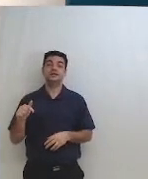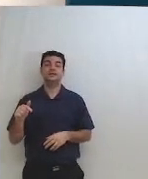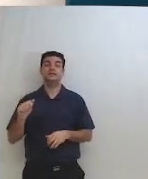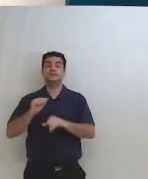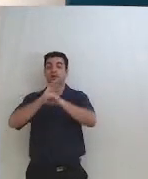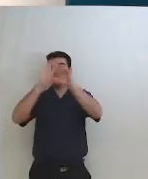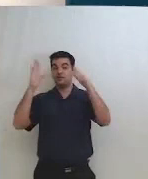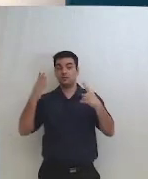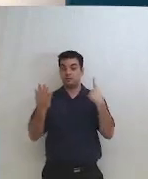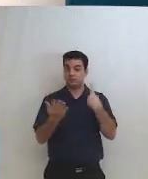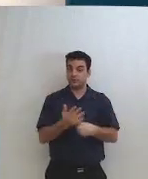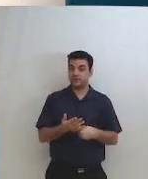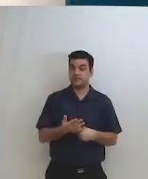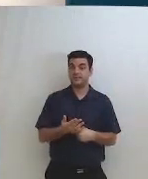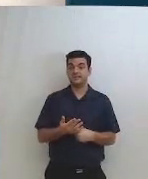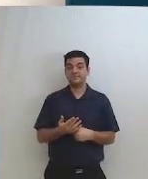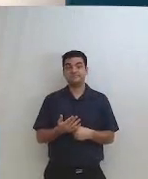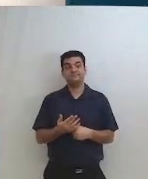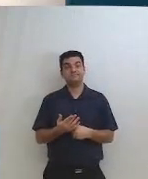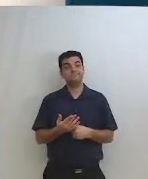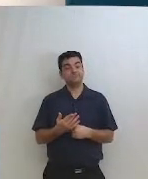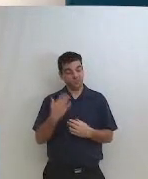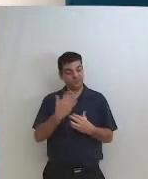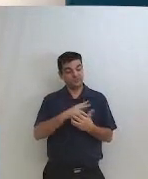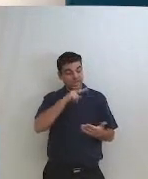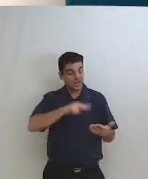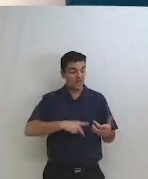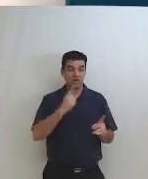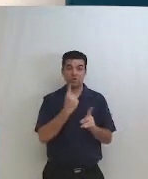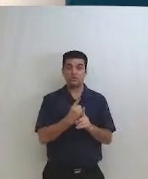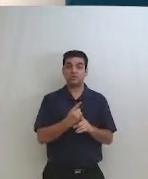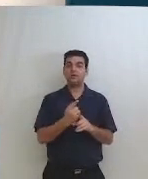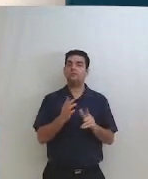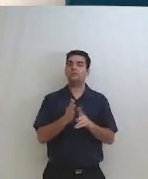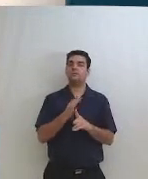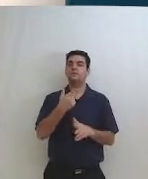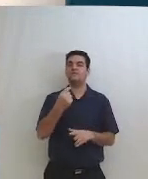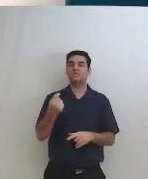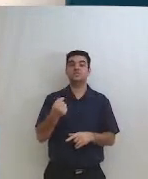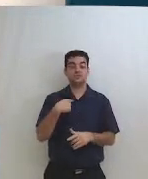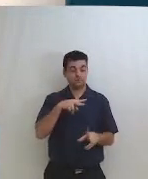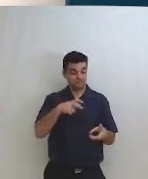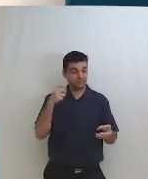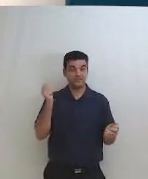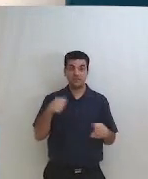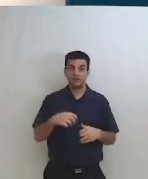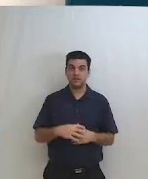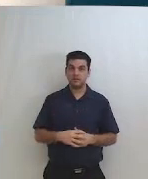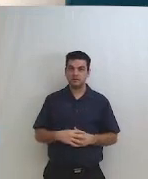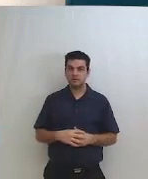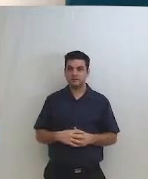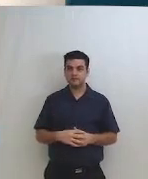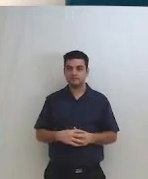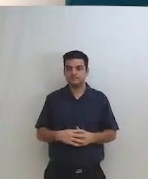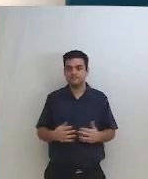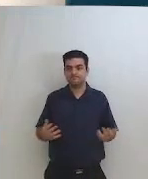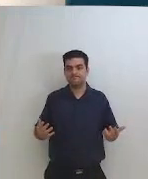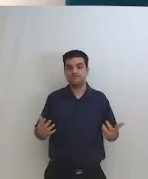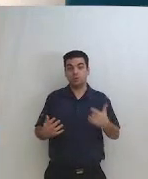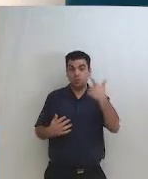da impetração, as folhas 20 dos autos. O outro ponto que eu